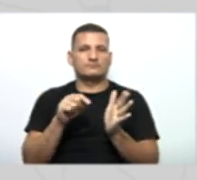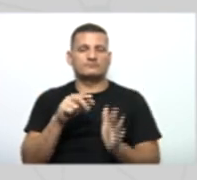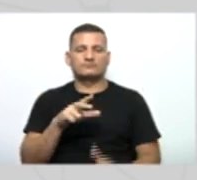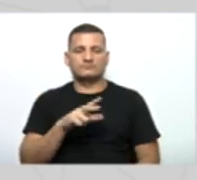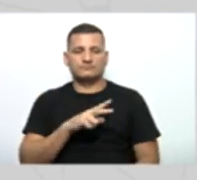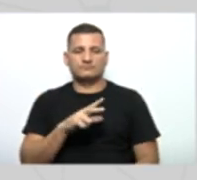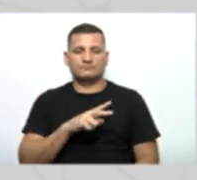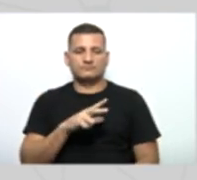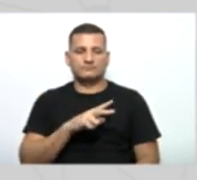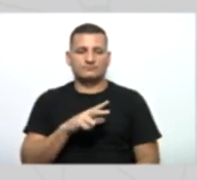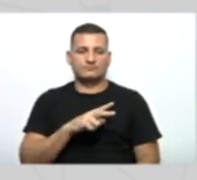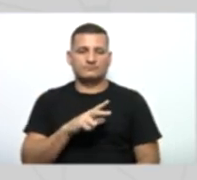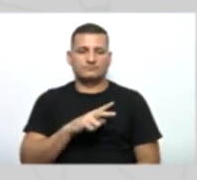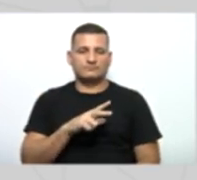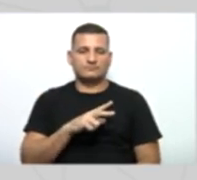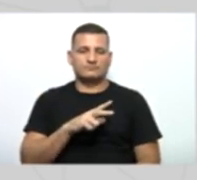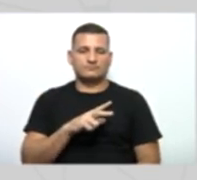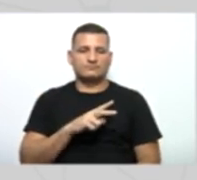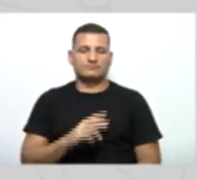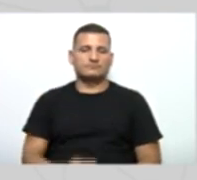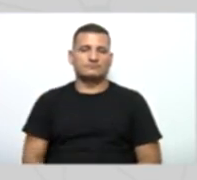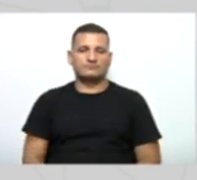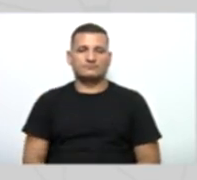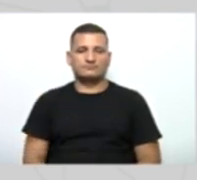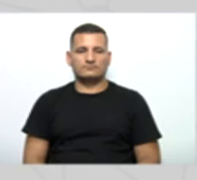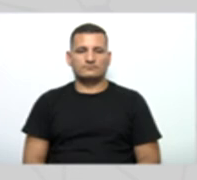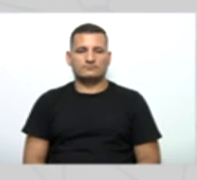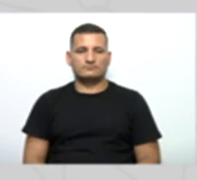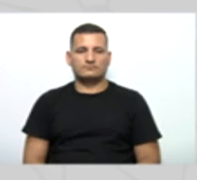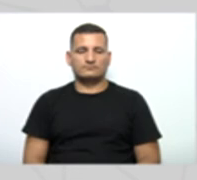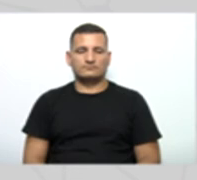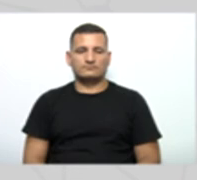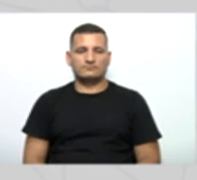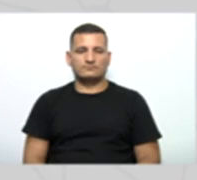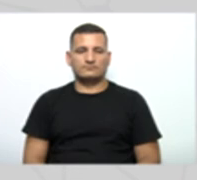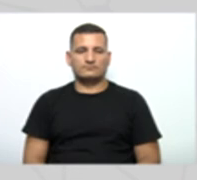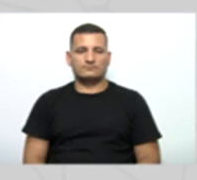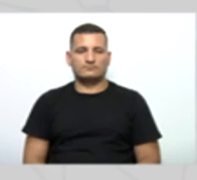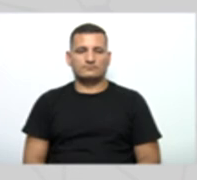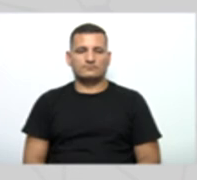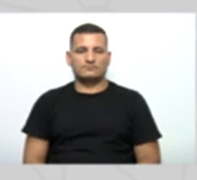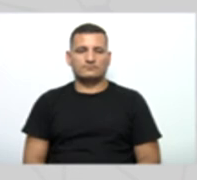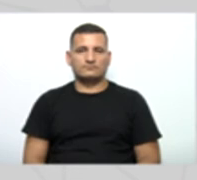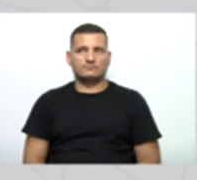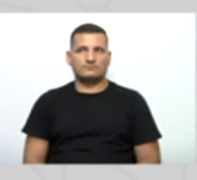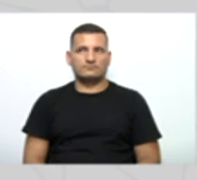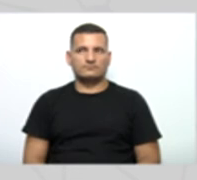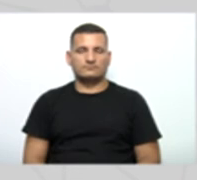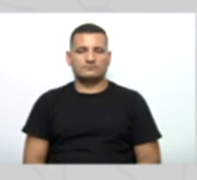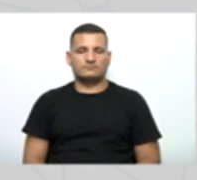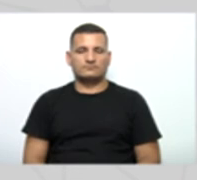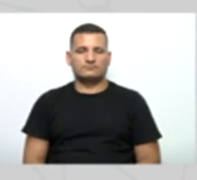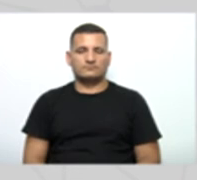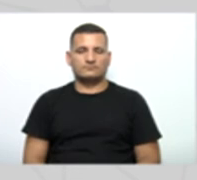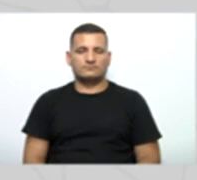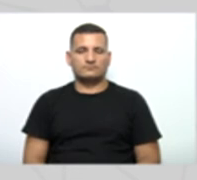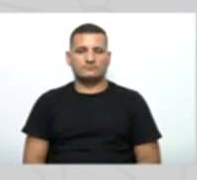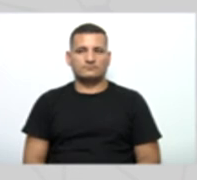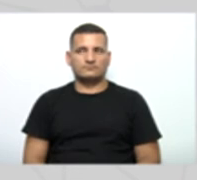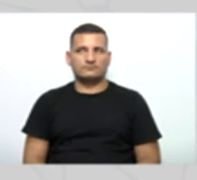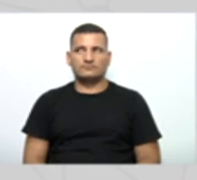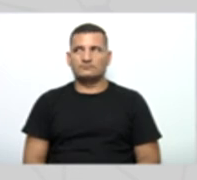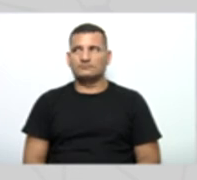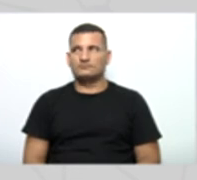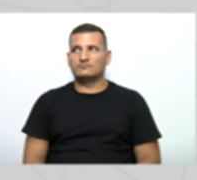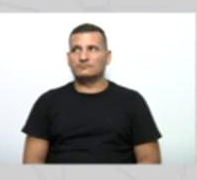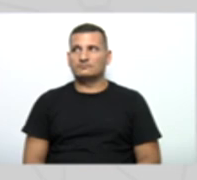privado, que é para mostrar as informações do tipo privado. Como que a gente vai fazer isso daí? Vamos escrever aqui, ó.